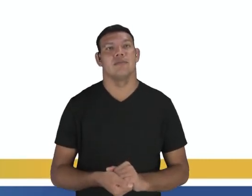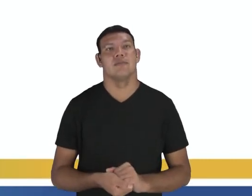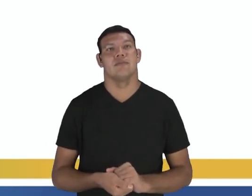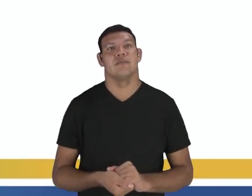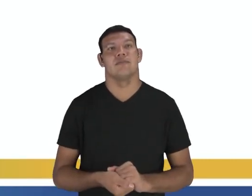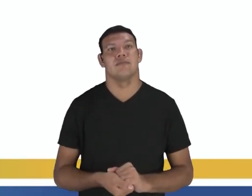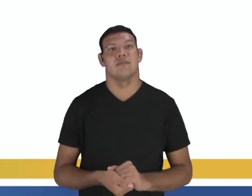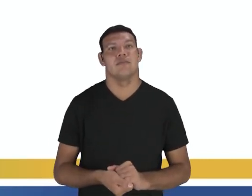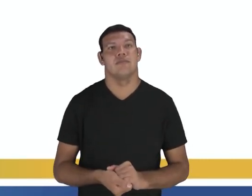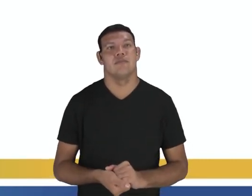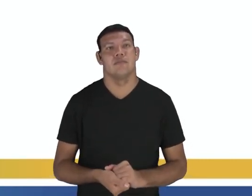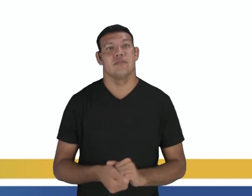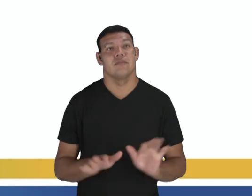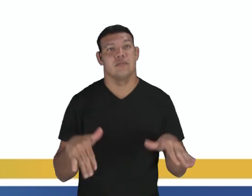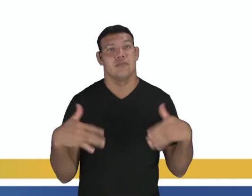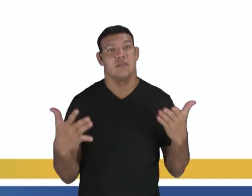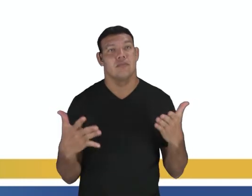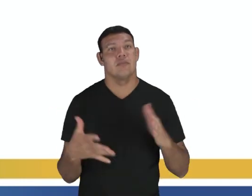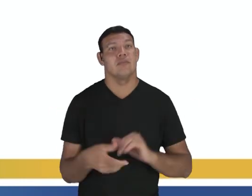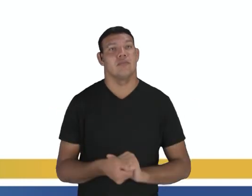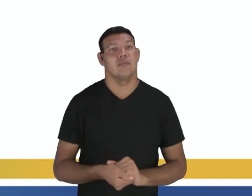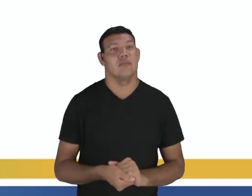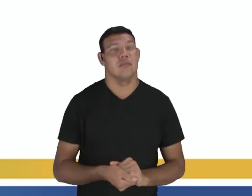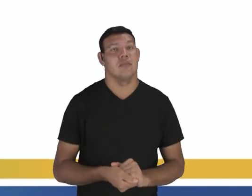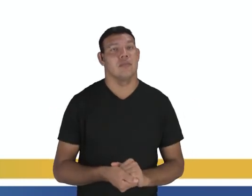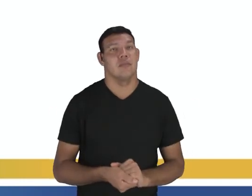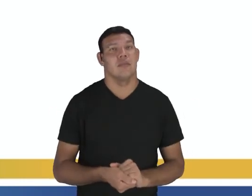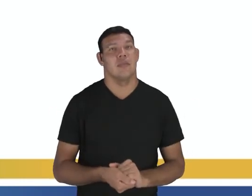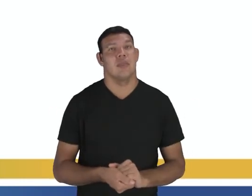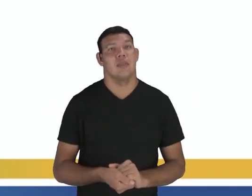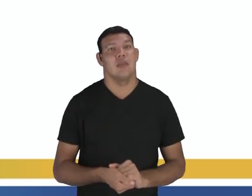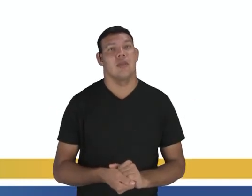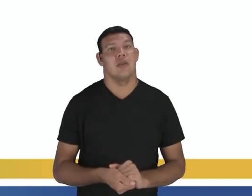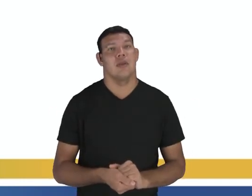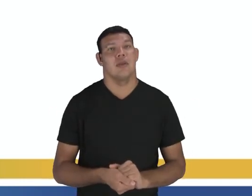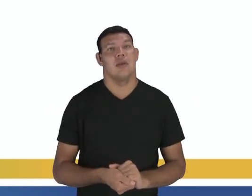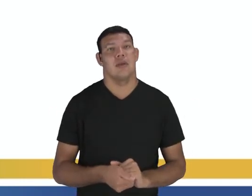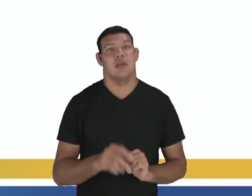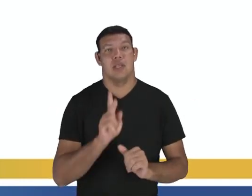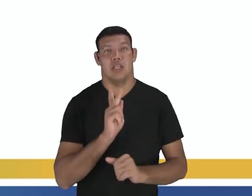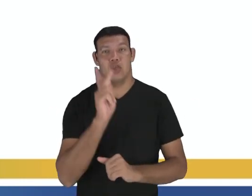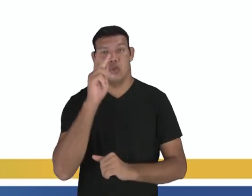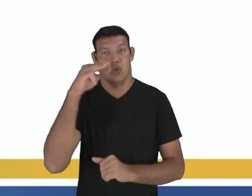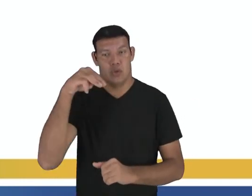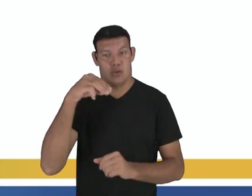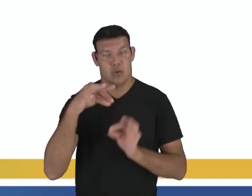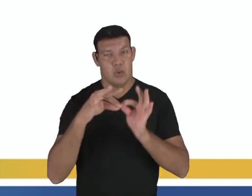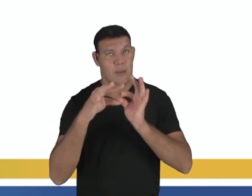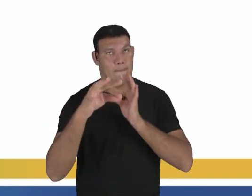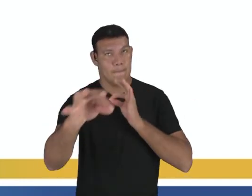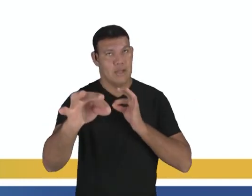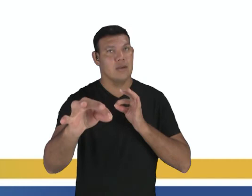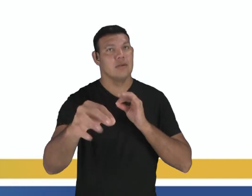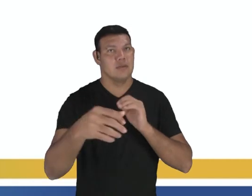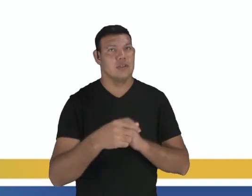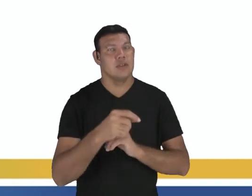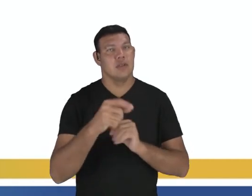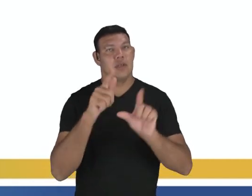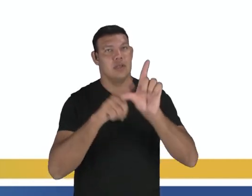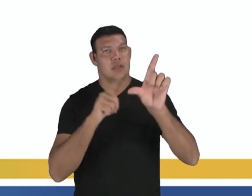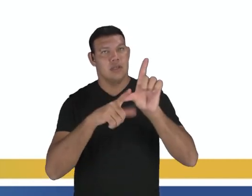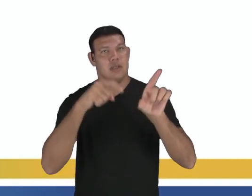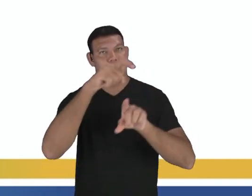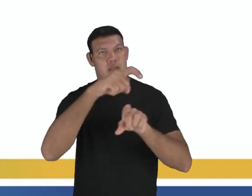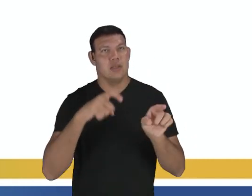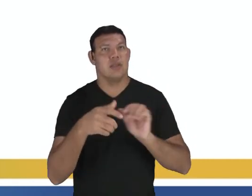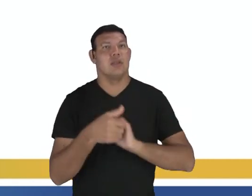primeira questão. Novamente, indicado por x o número de quilômetros rodados, qual é a expressão que